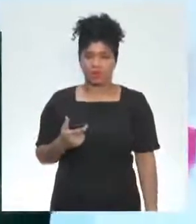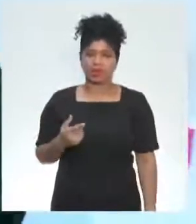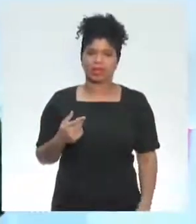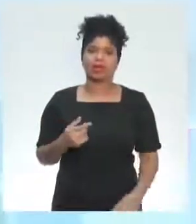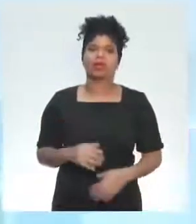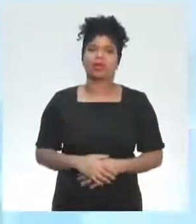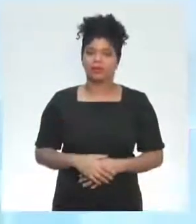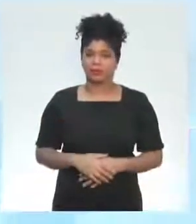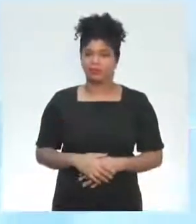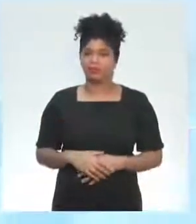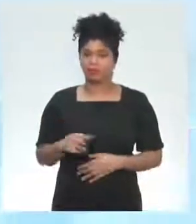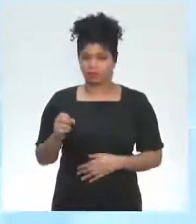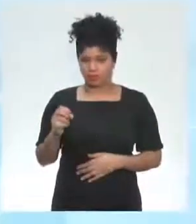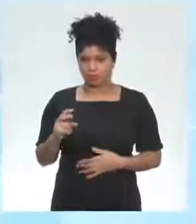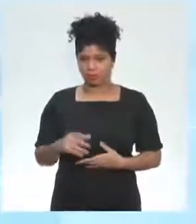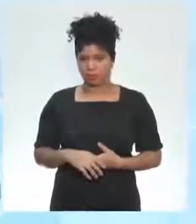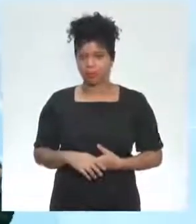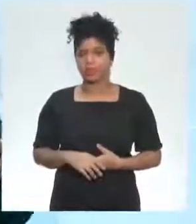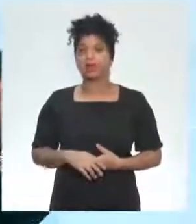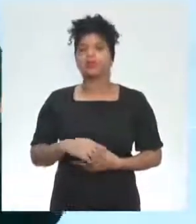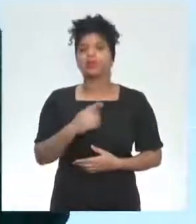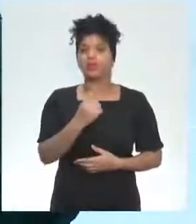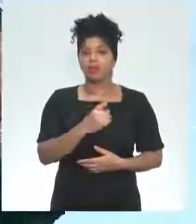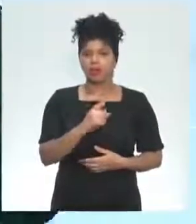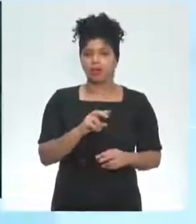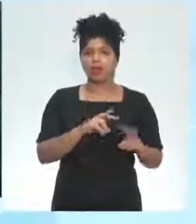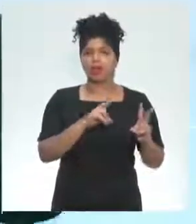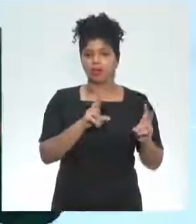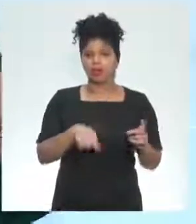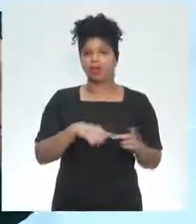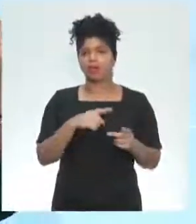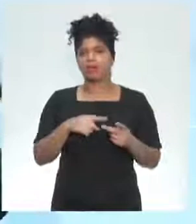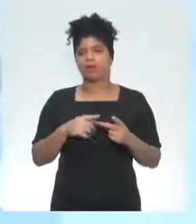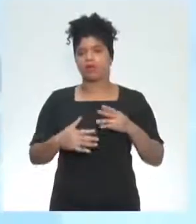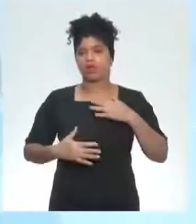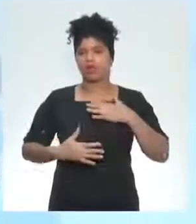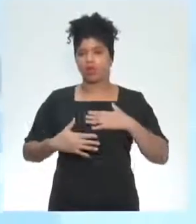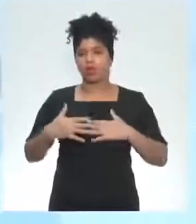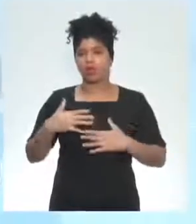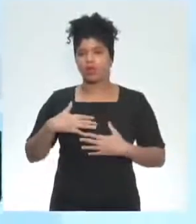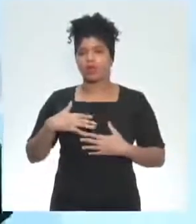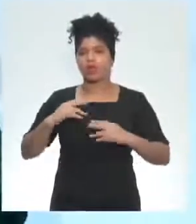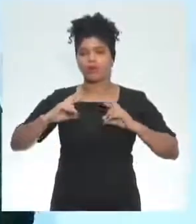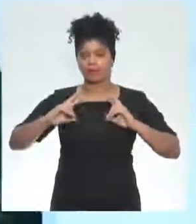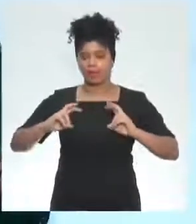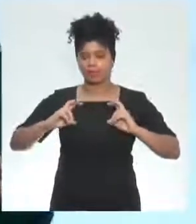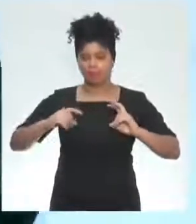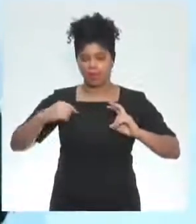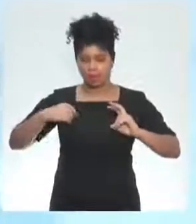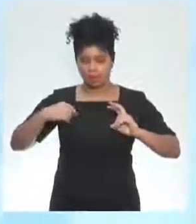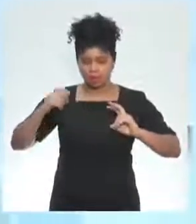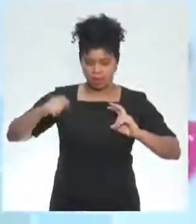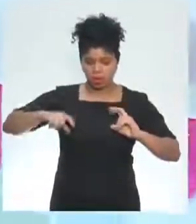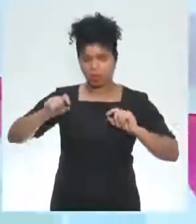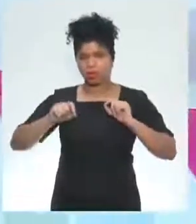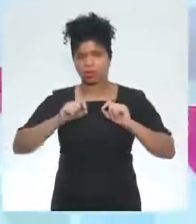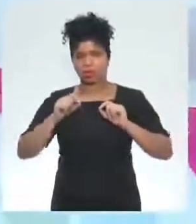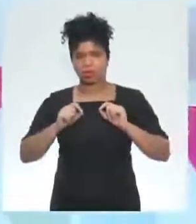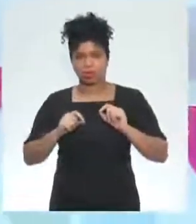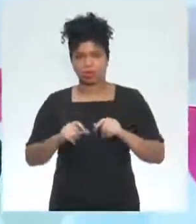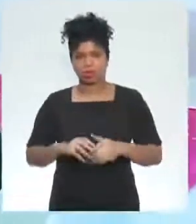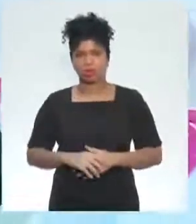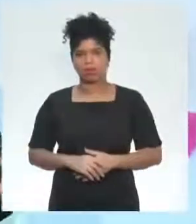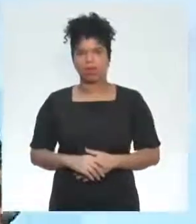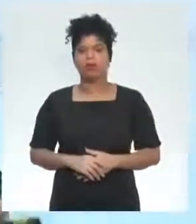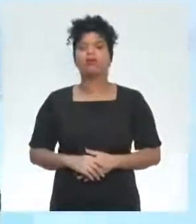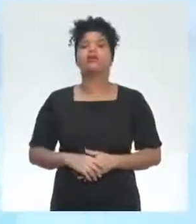possível executar. Então, primeiramente, o dançarino ele tem que ter total consciência de até onde o seu corpo pode ir, né?